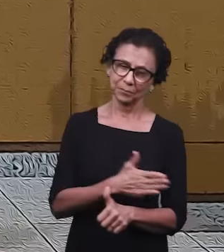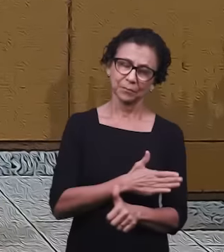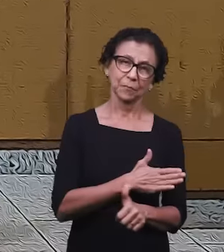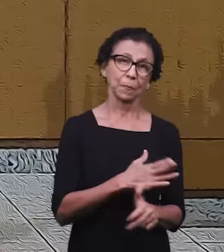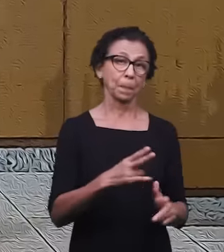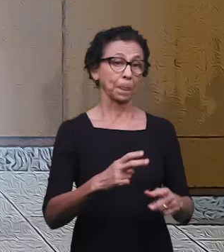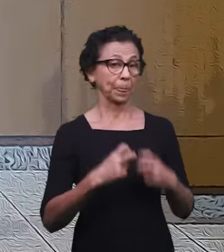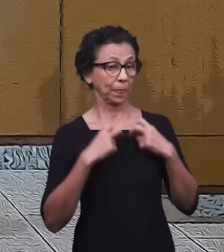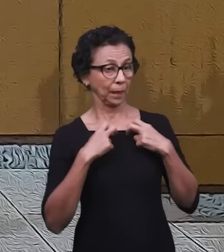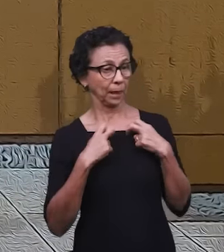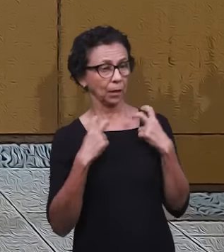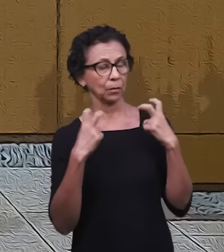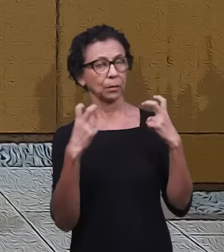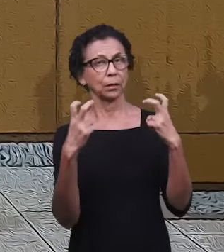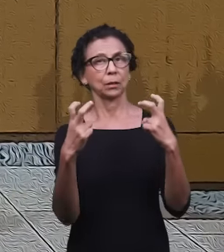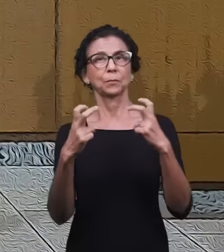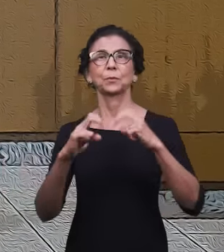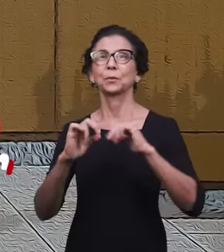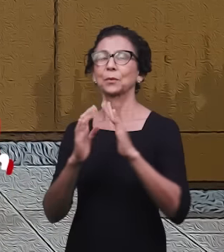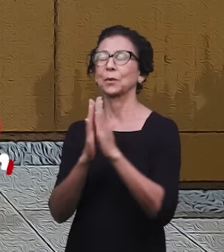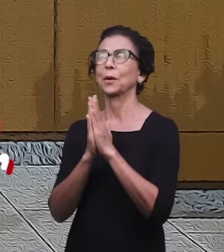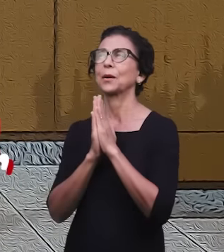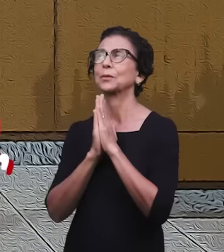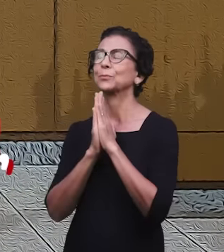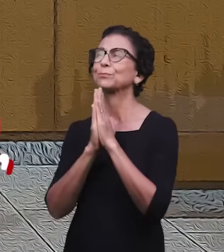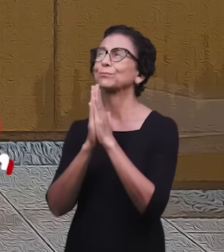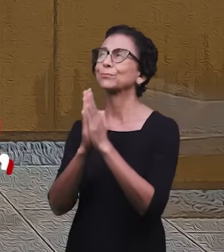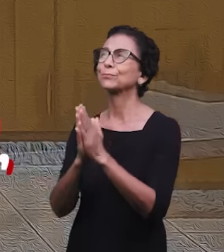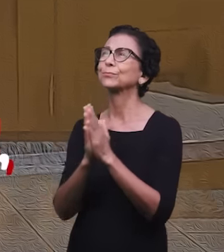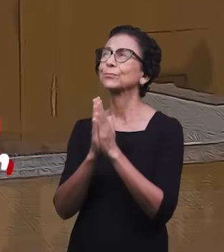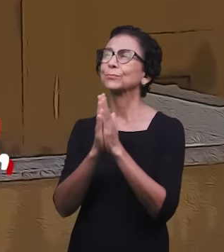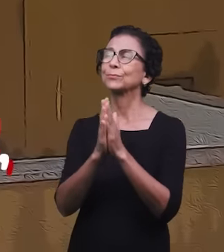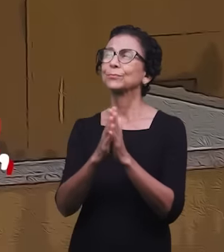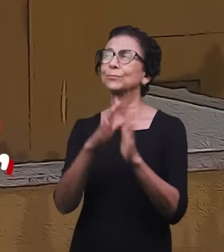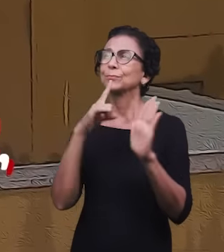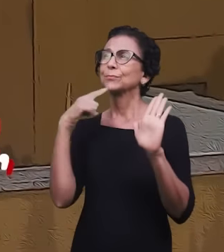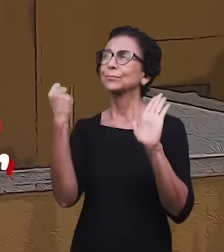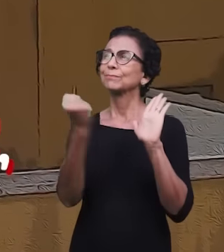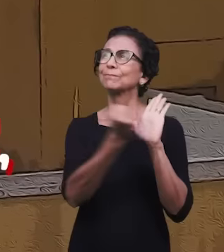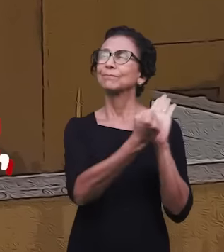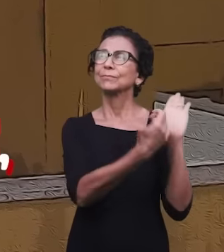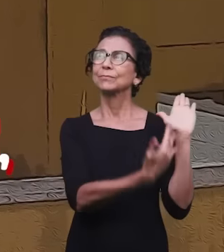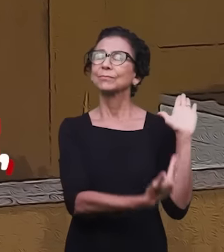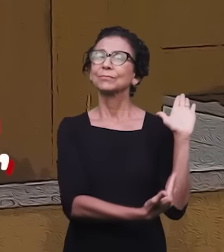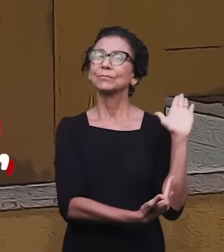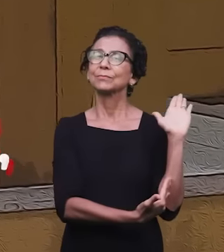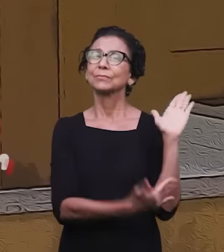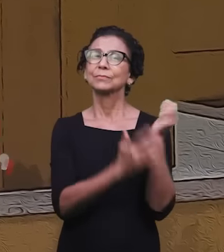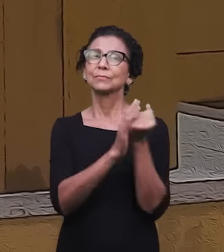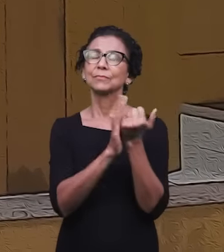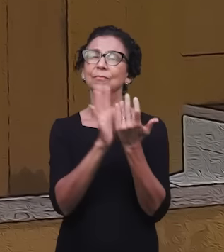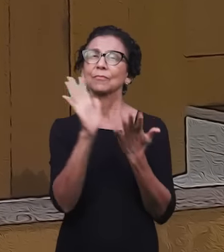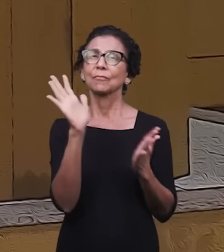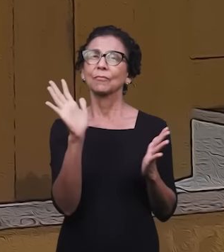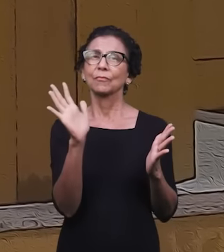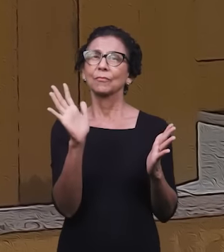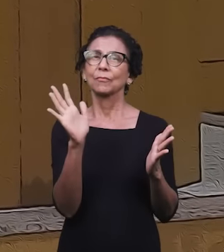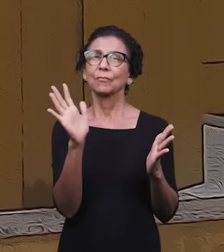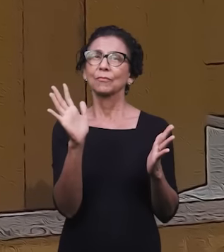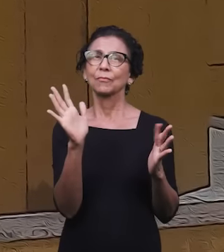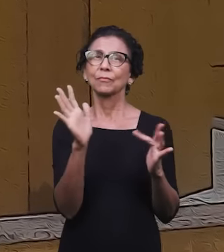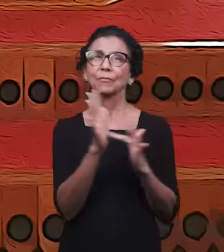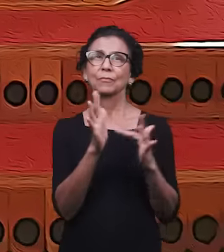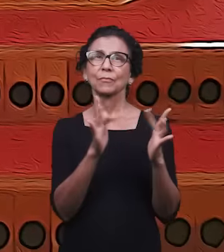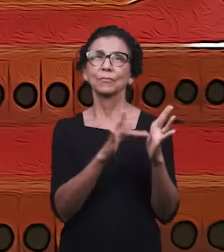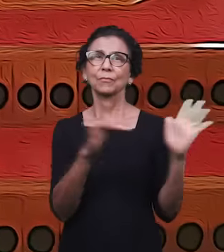reluz. Eu clamo, eu oro pelo sangue lá da cruz.